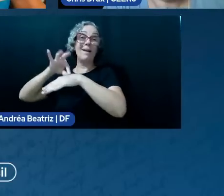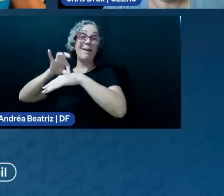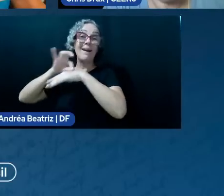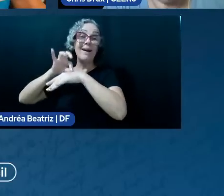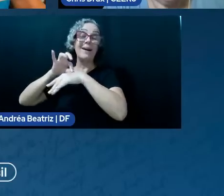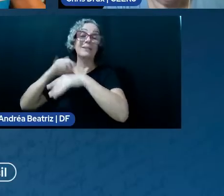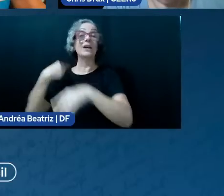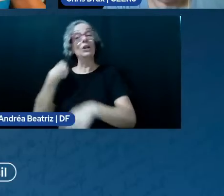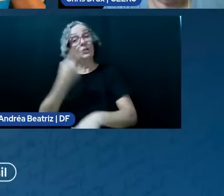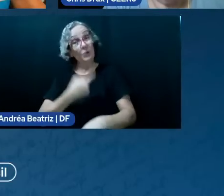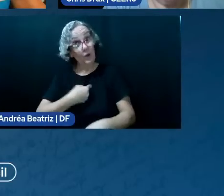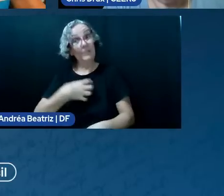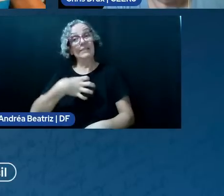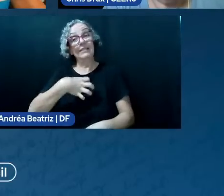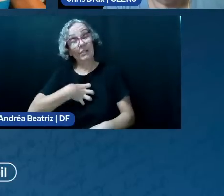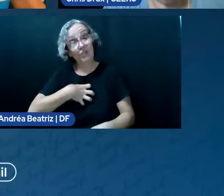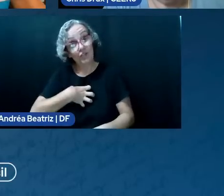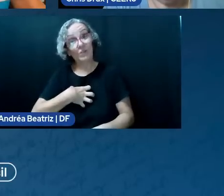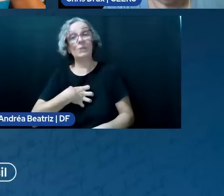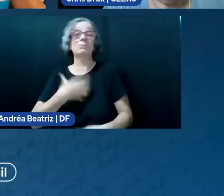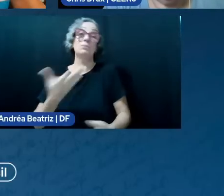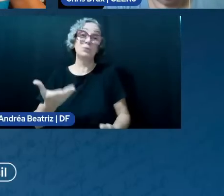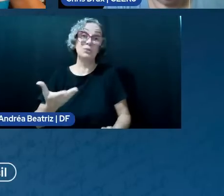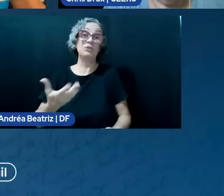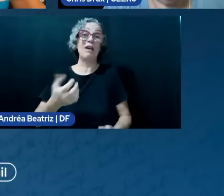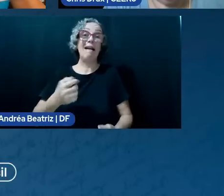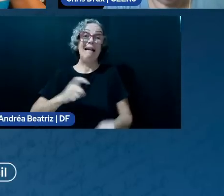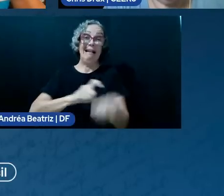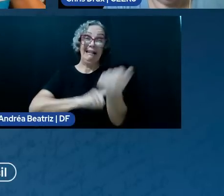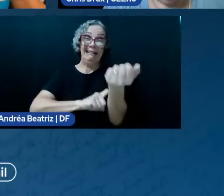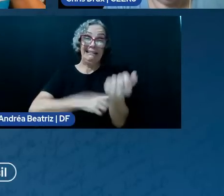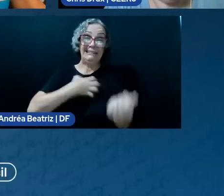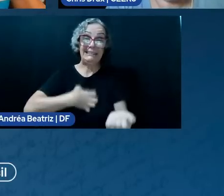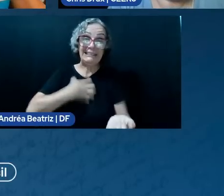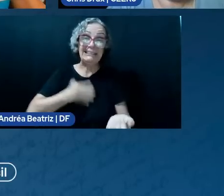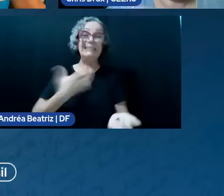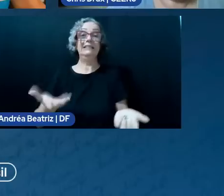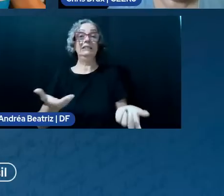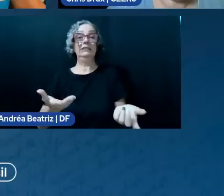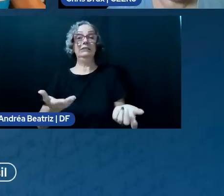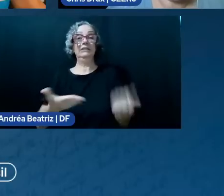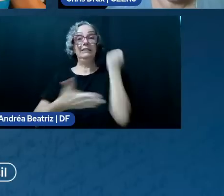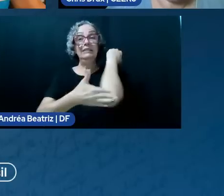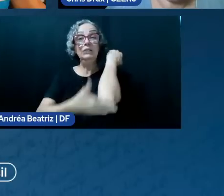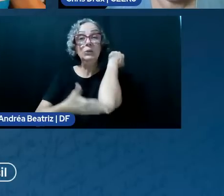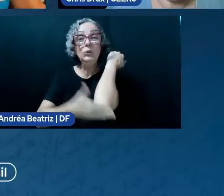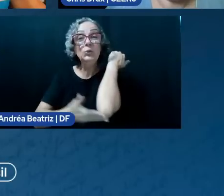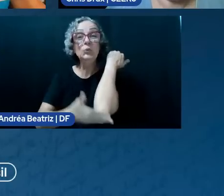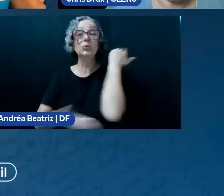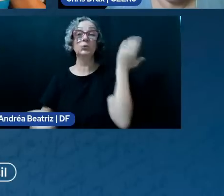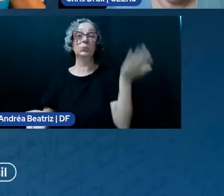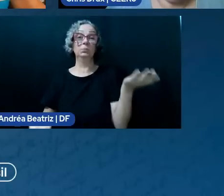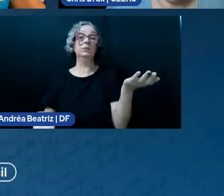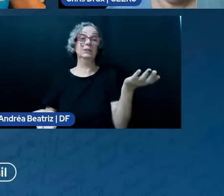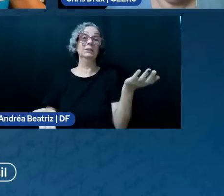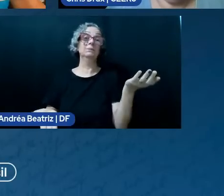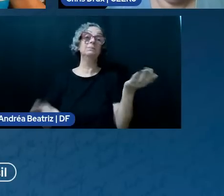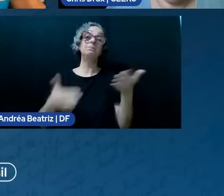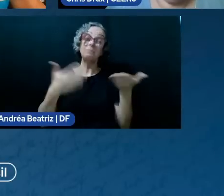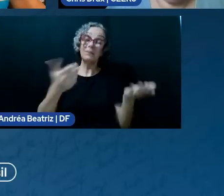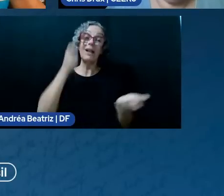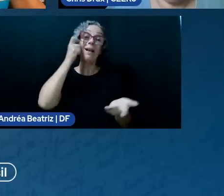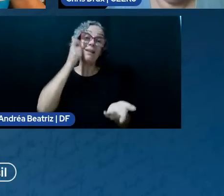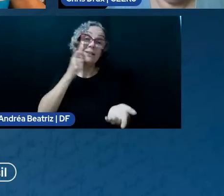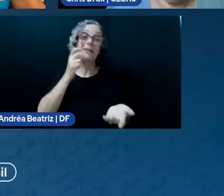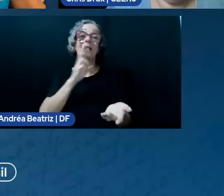a raiva, né? Então, a resposta dos espíritos para Kardec é isso, né? Que muitas vezes o